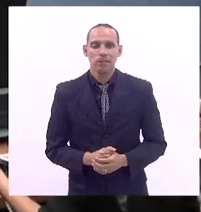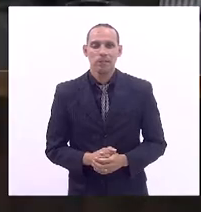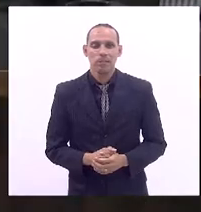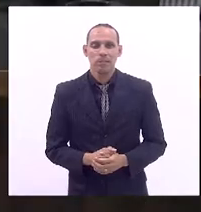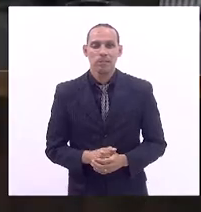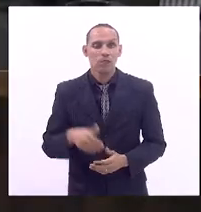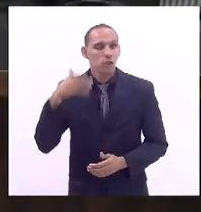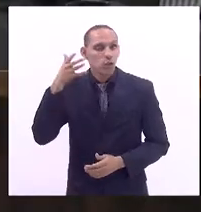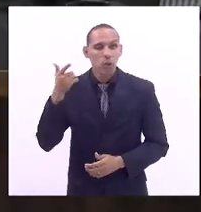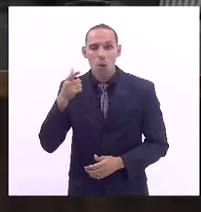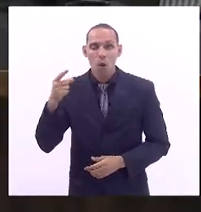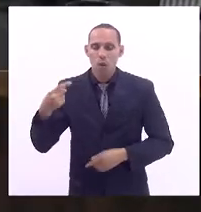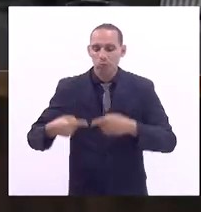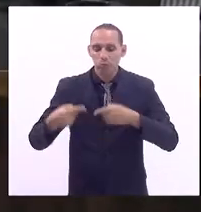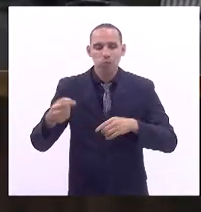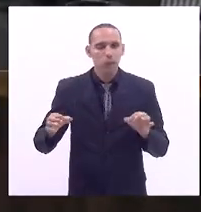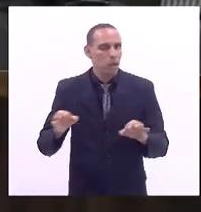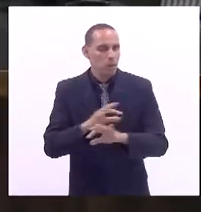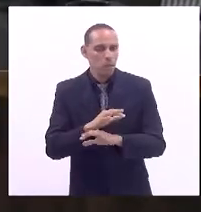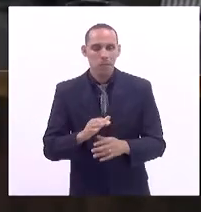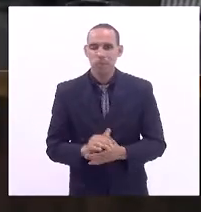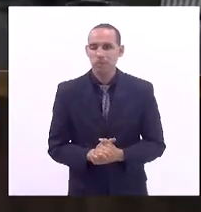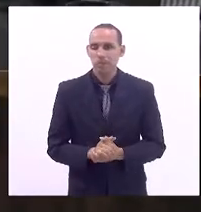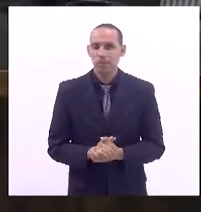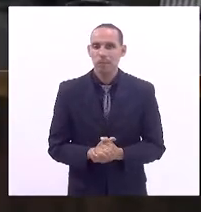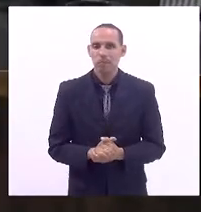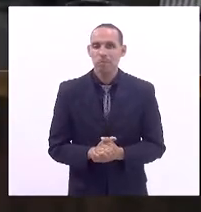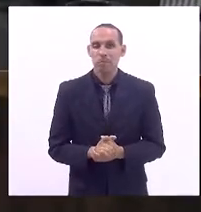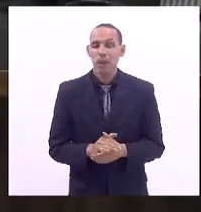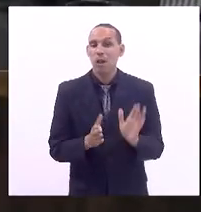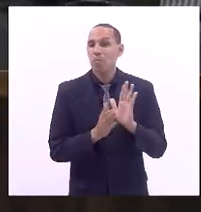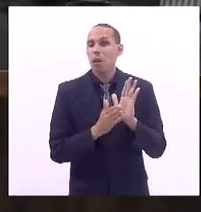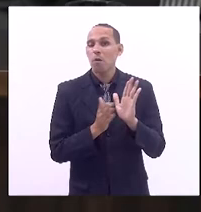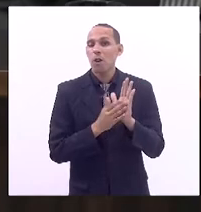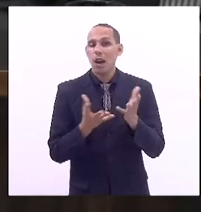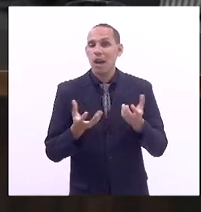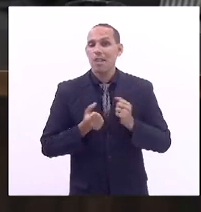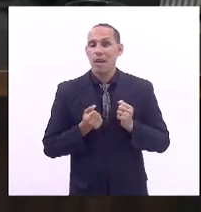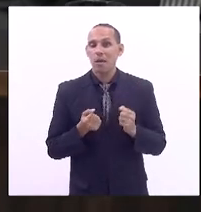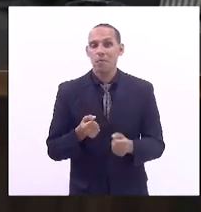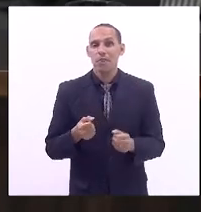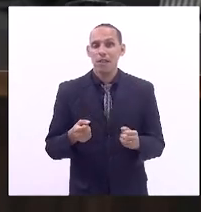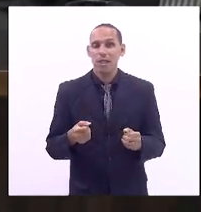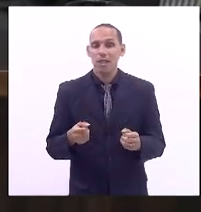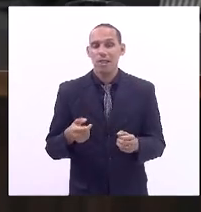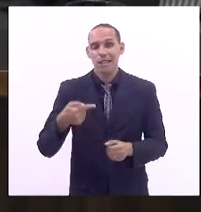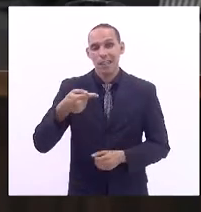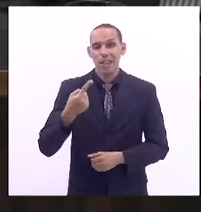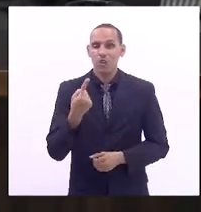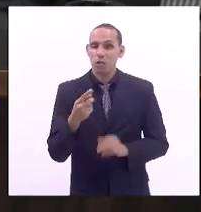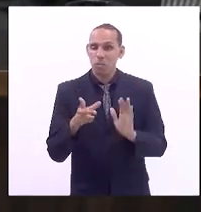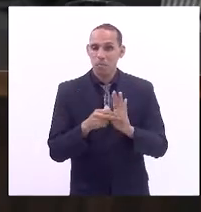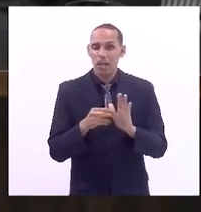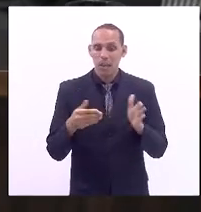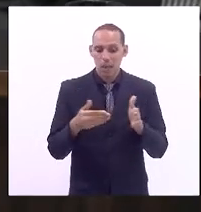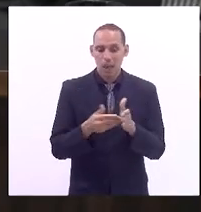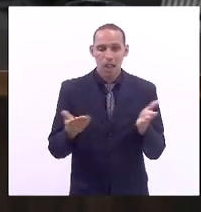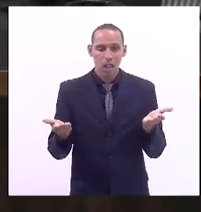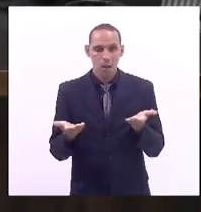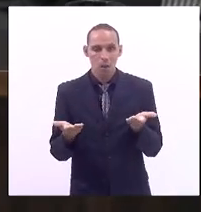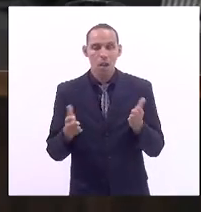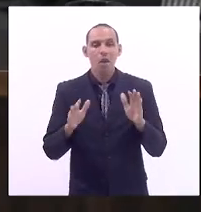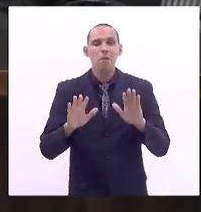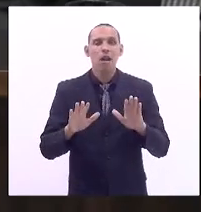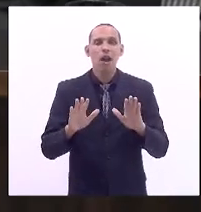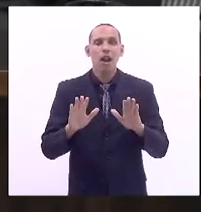e não ver o que é que era discutir encerrada a discussão presente proposta recebeu até agora 71 emendas Mas